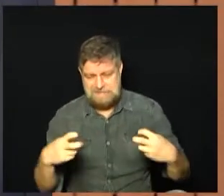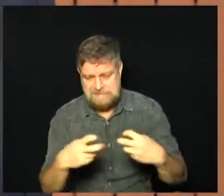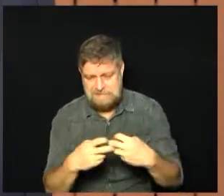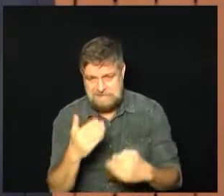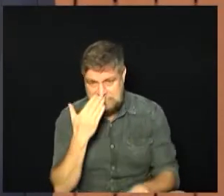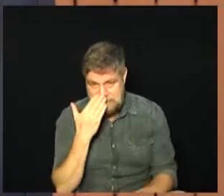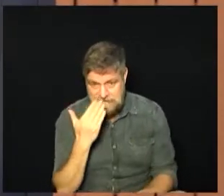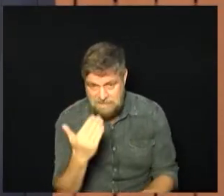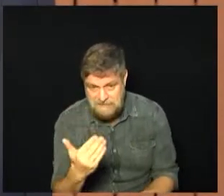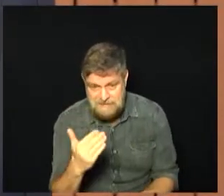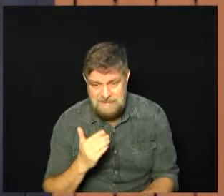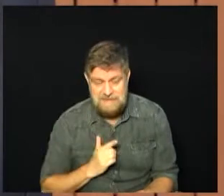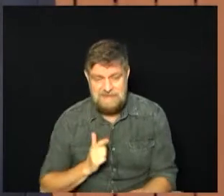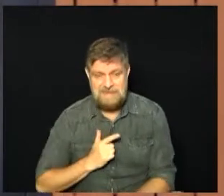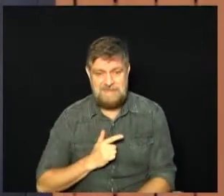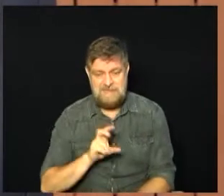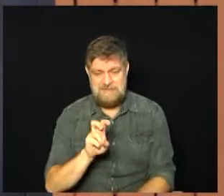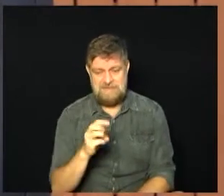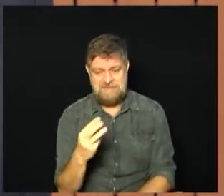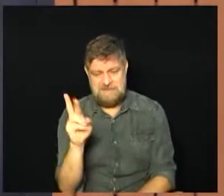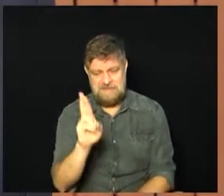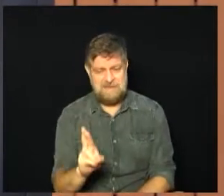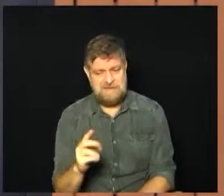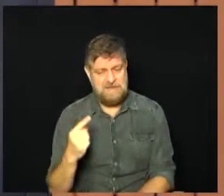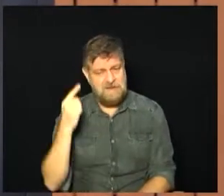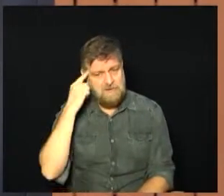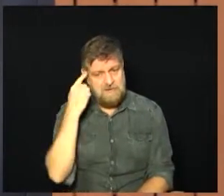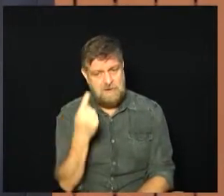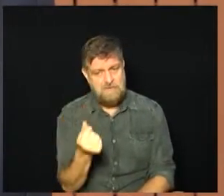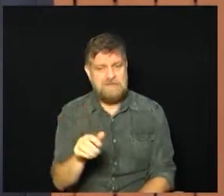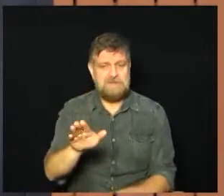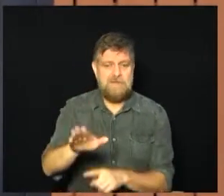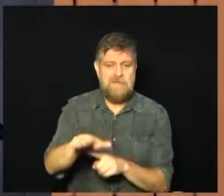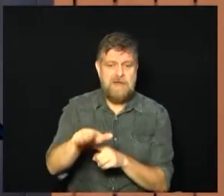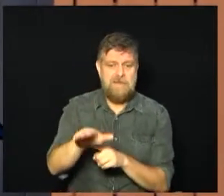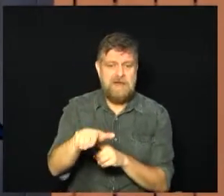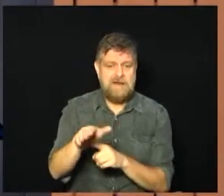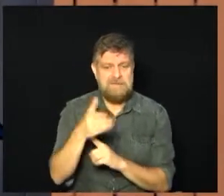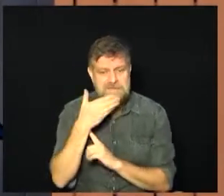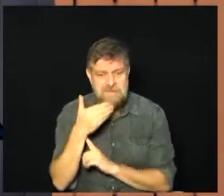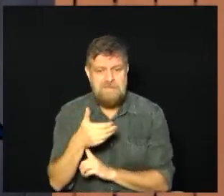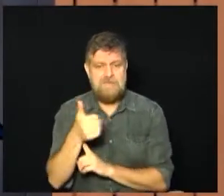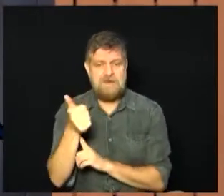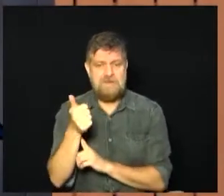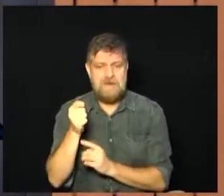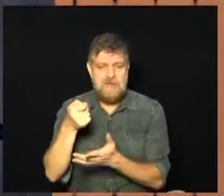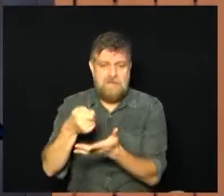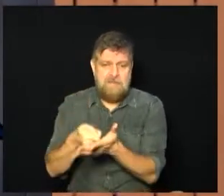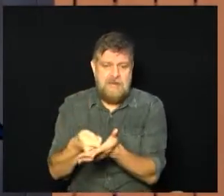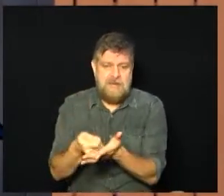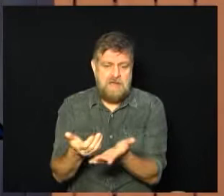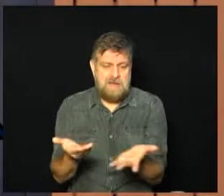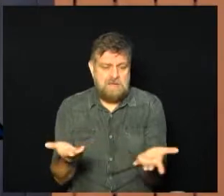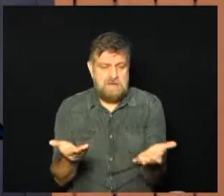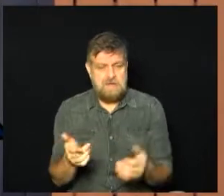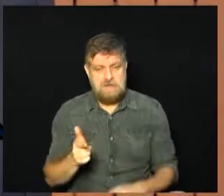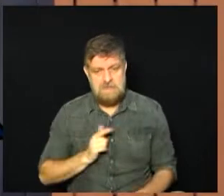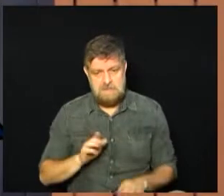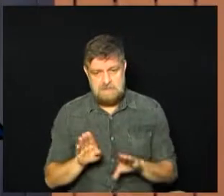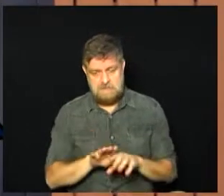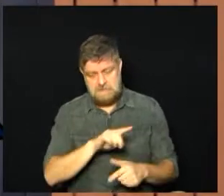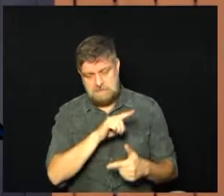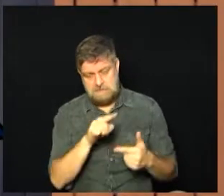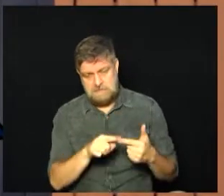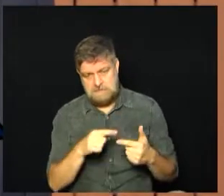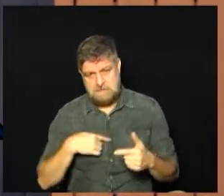ter uma situação para poder melhorar para os bares e restaurantes. A segunda questão, eu acho que essa discussão, eu